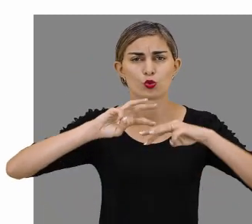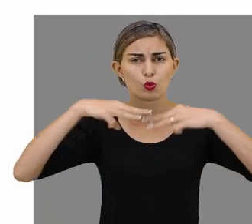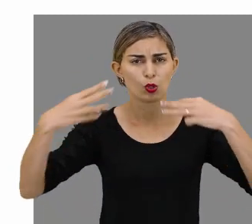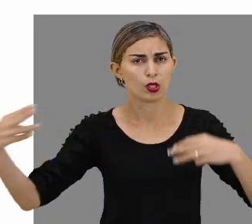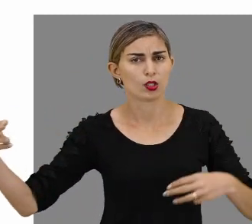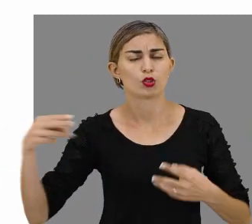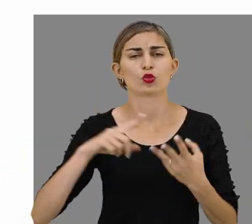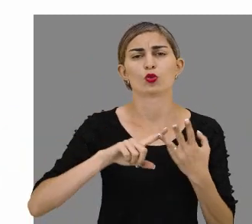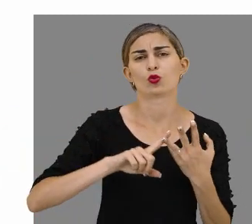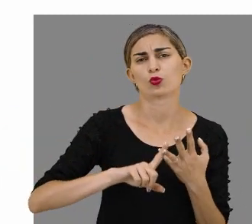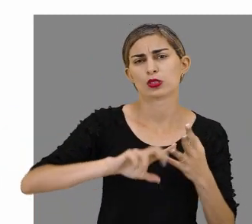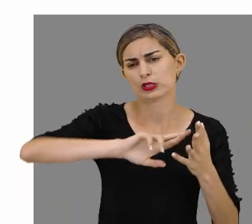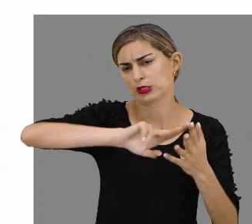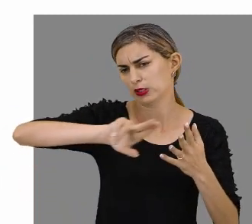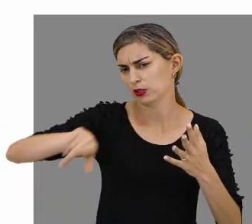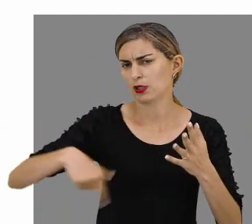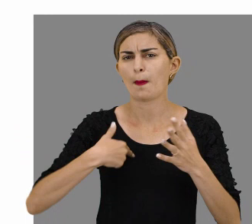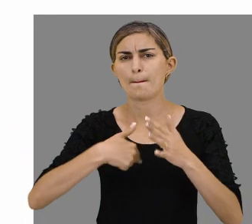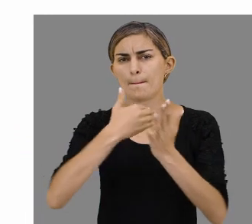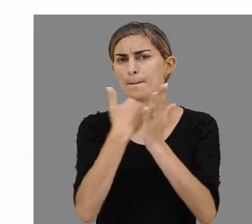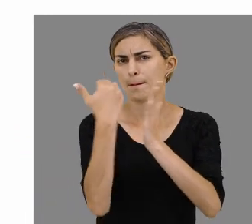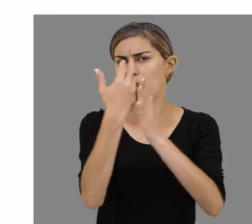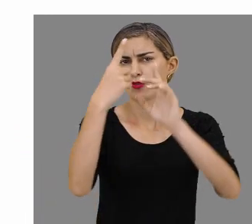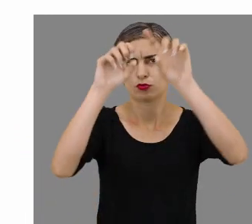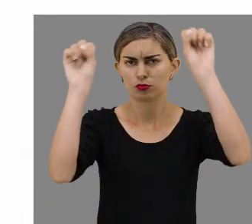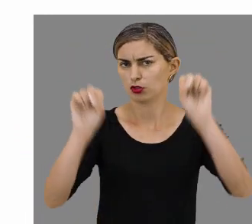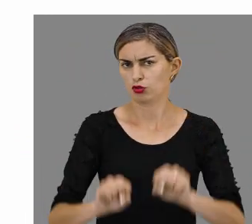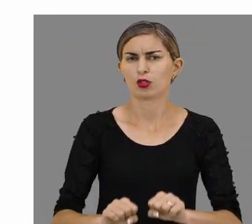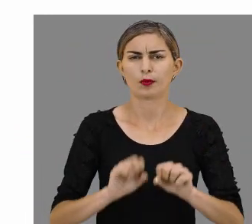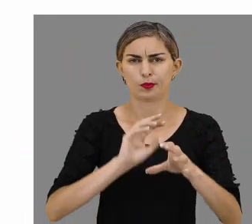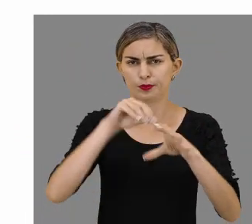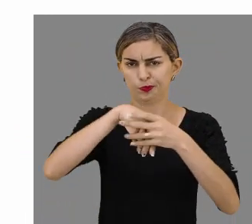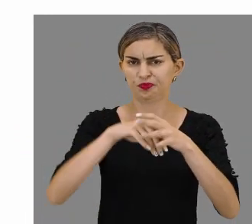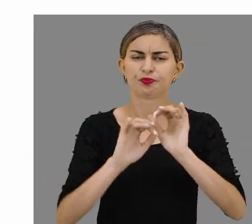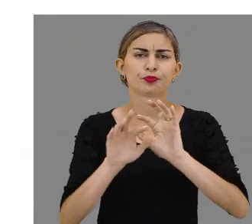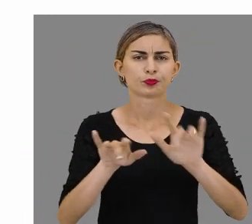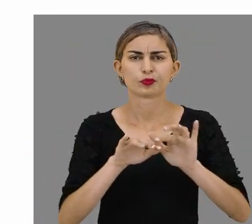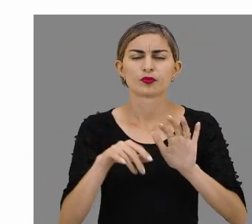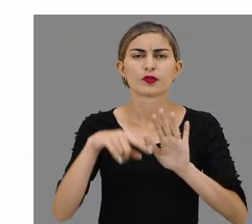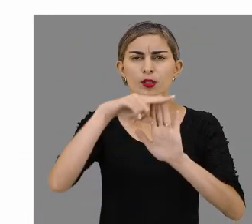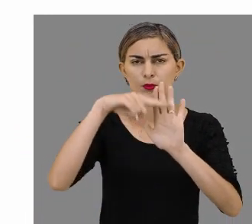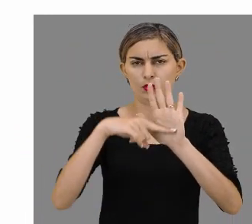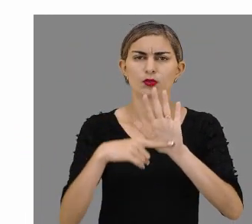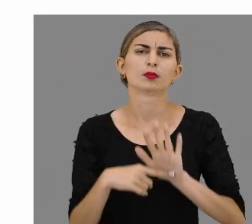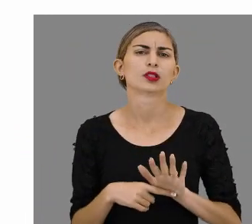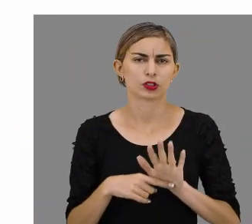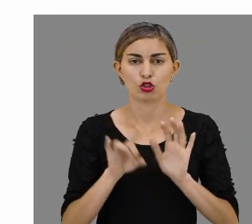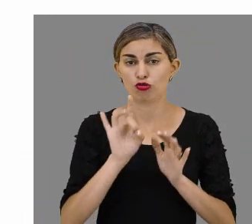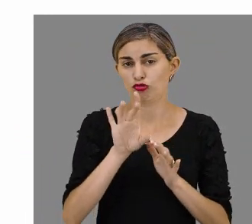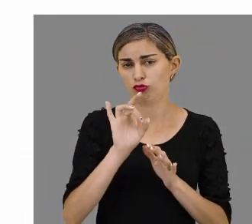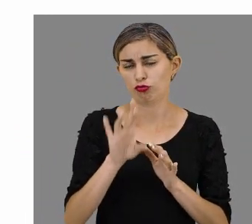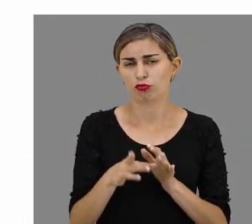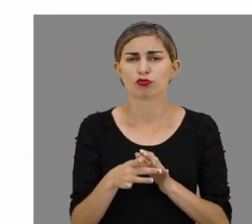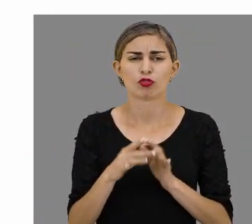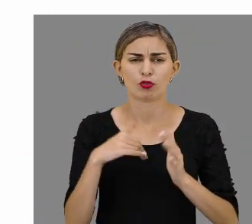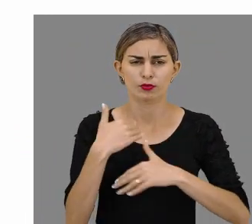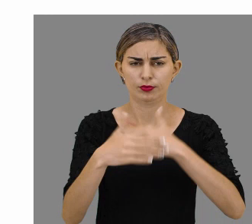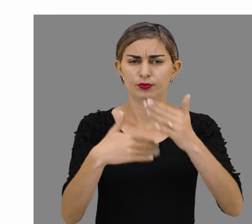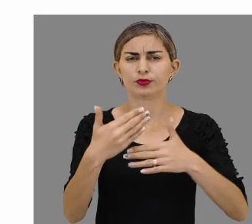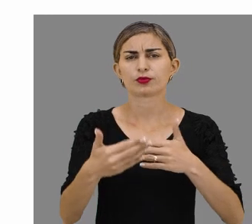Mac, poderá ser em mais de um sistema operacional, a linguagem de programação no qual o software